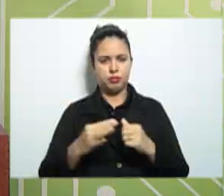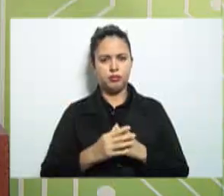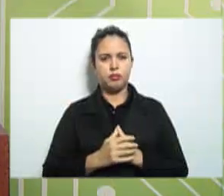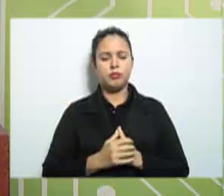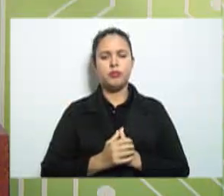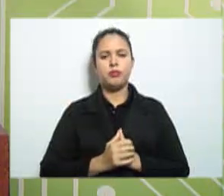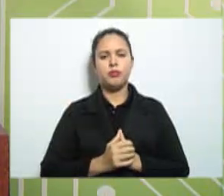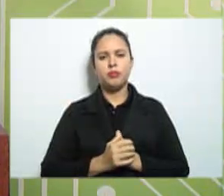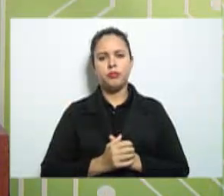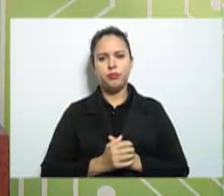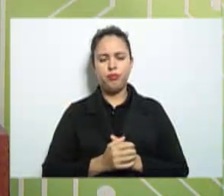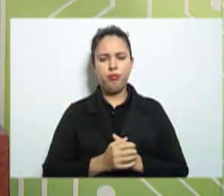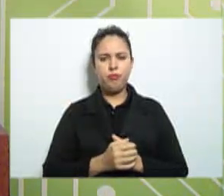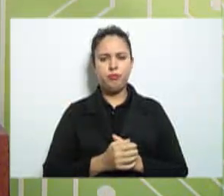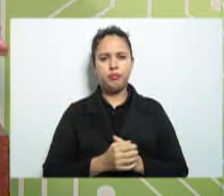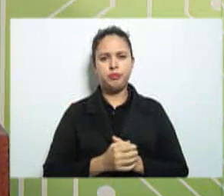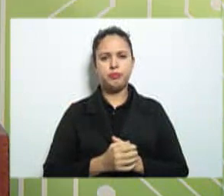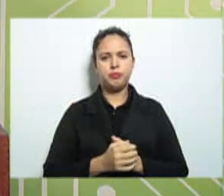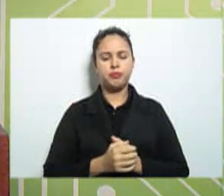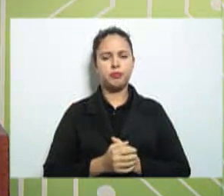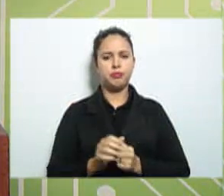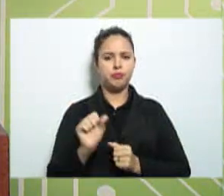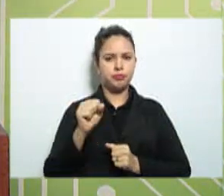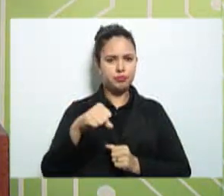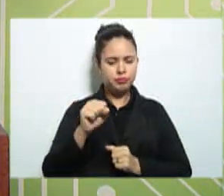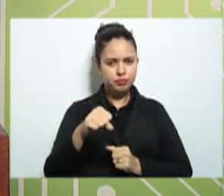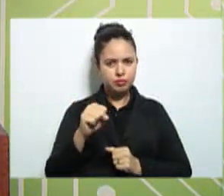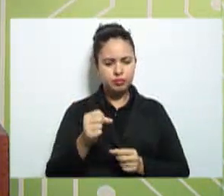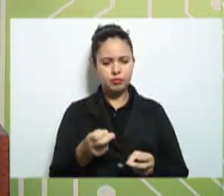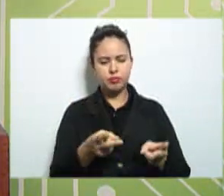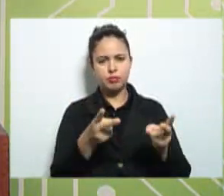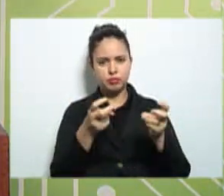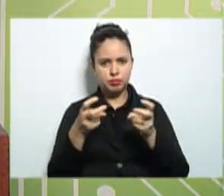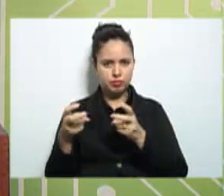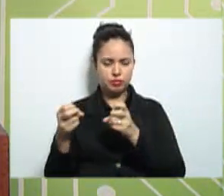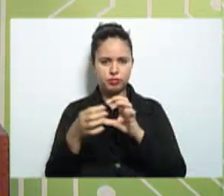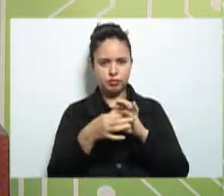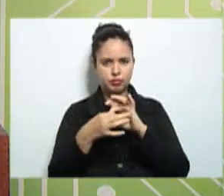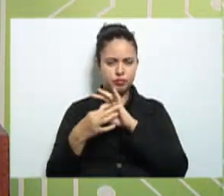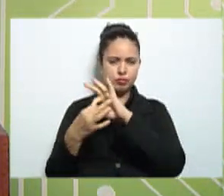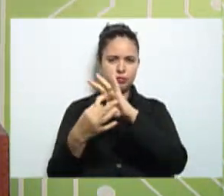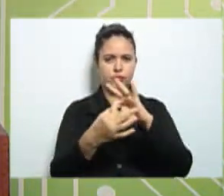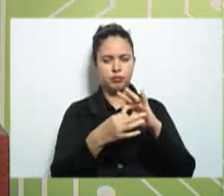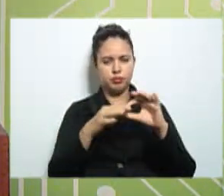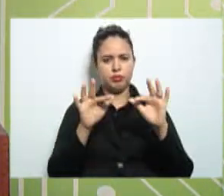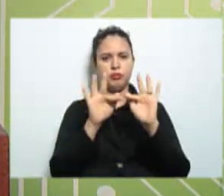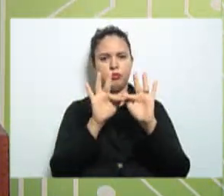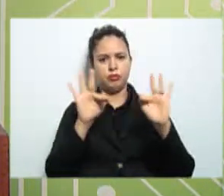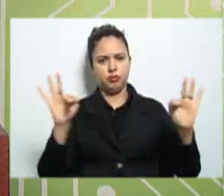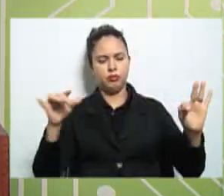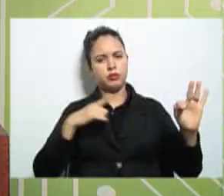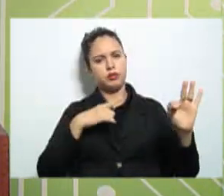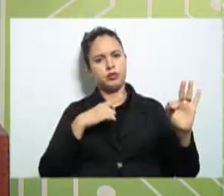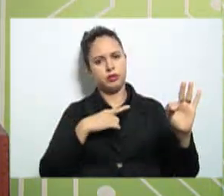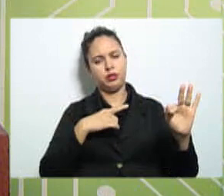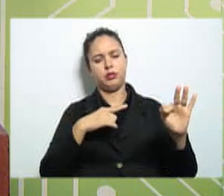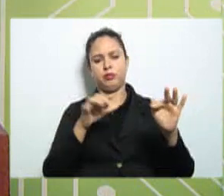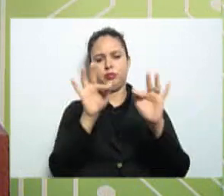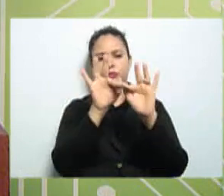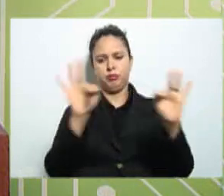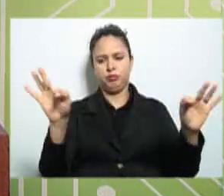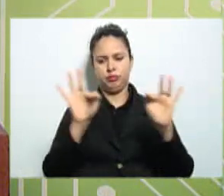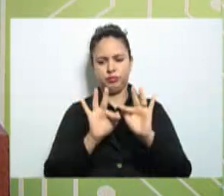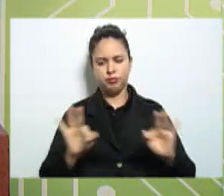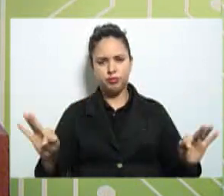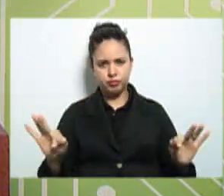bem. E, de fato, perceber as relações entre as orações, né? Se eu tenho duas orações e uma está explicando a